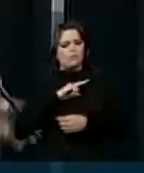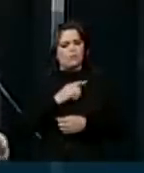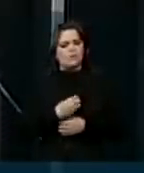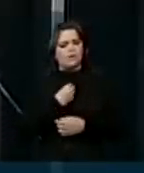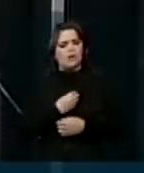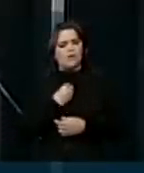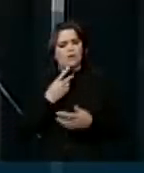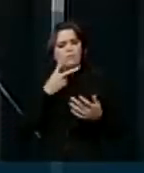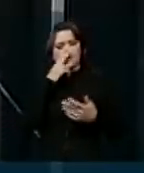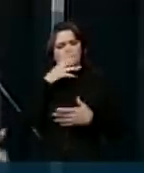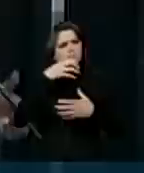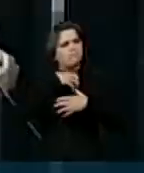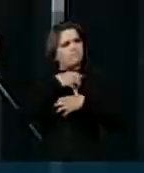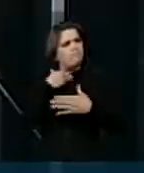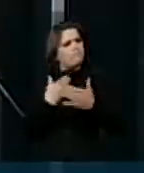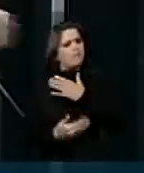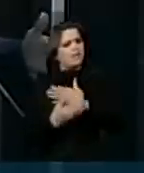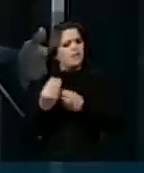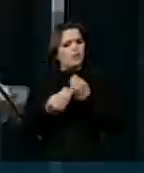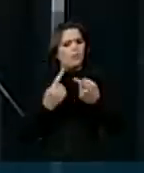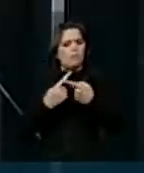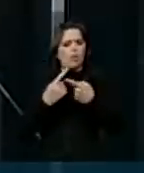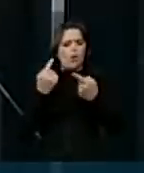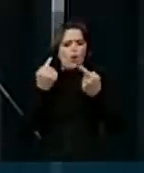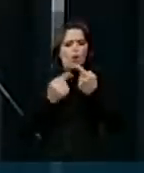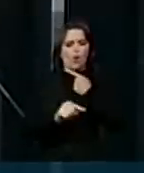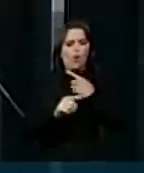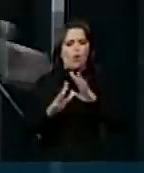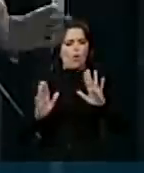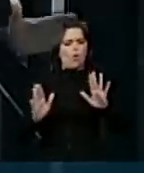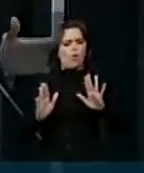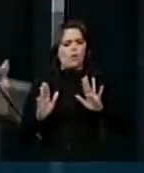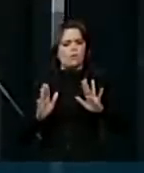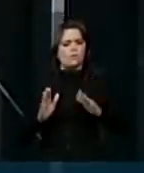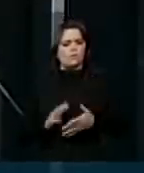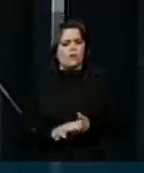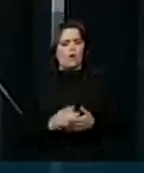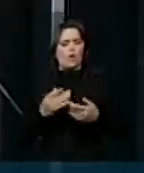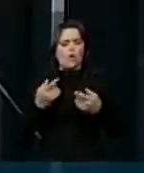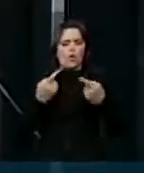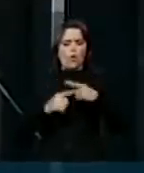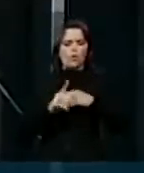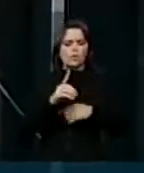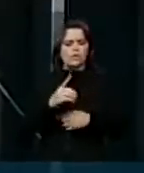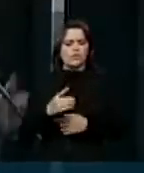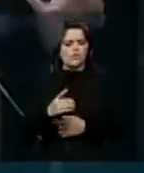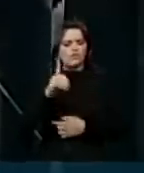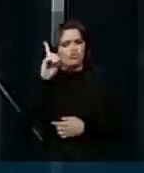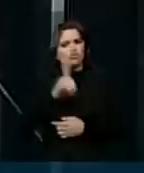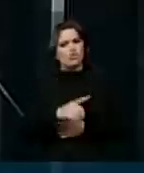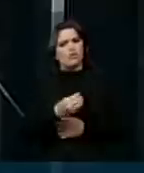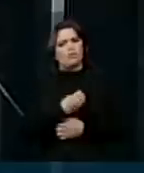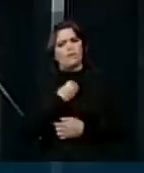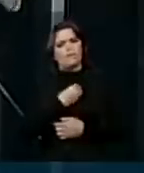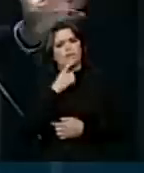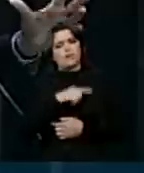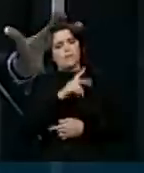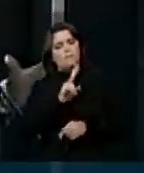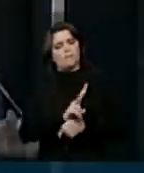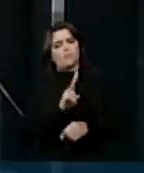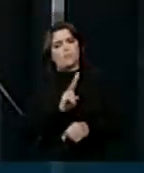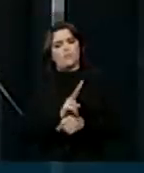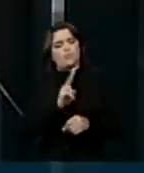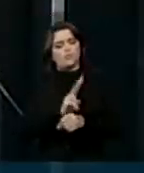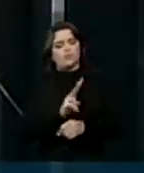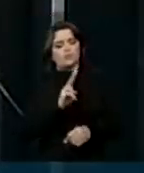estamos nos desumanizando, estamos violando, aviltando direitos fundamentais da vida, que são